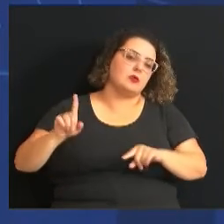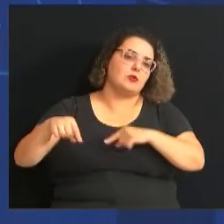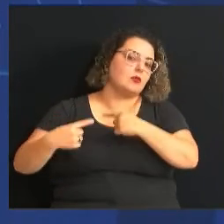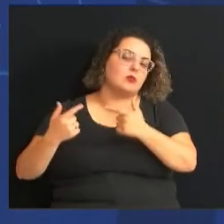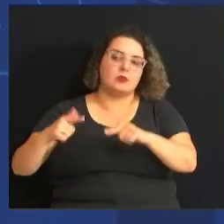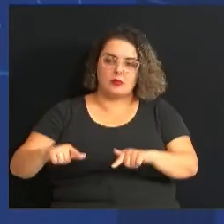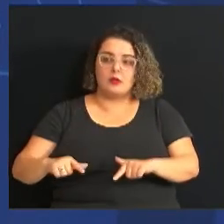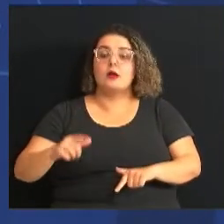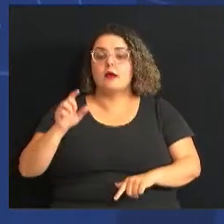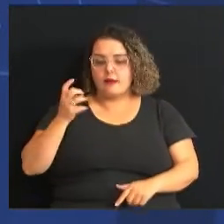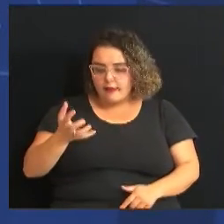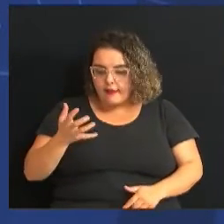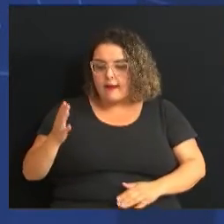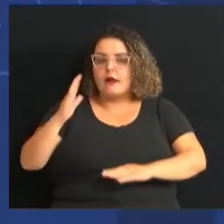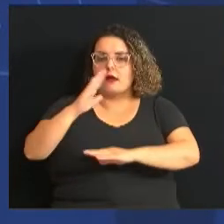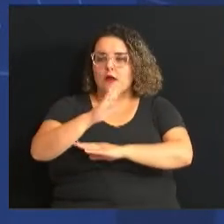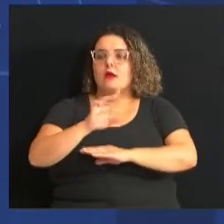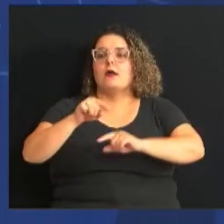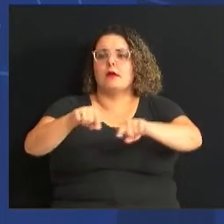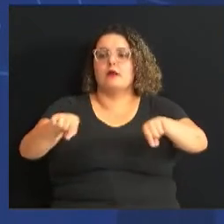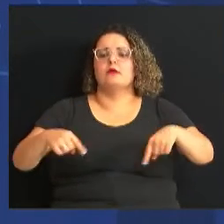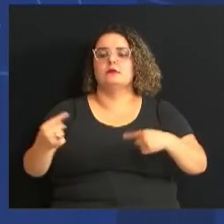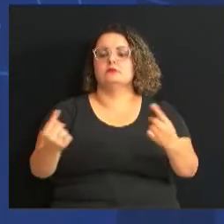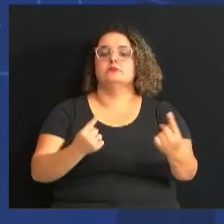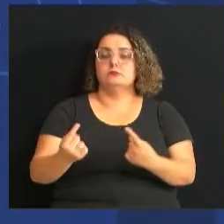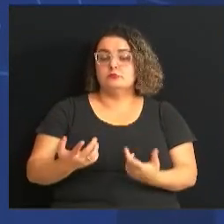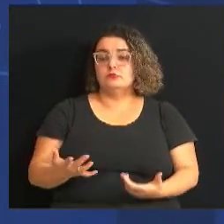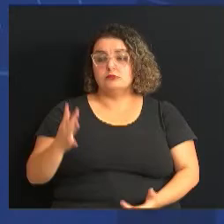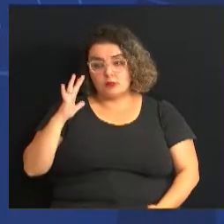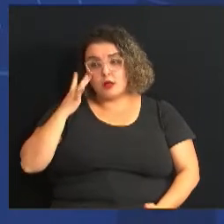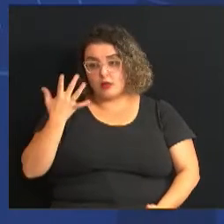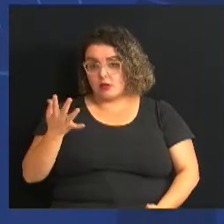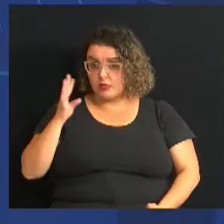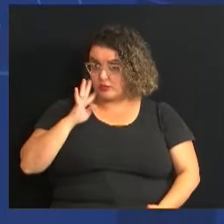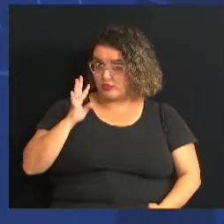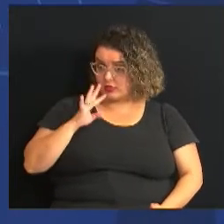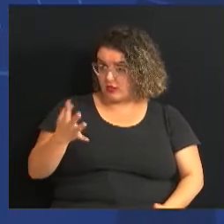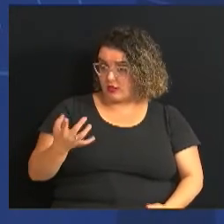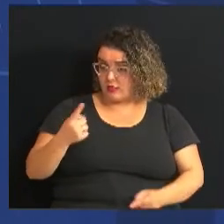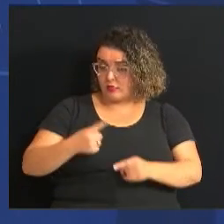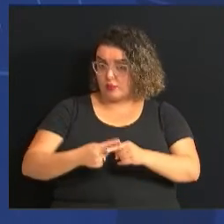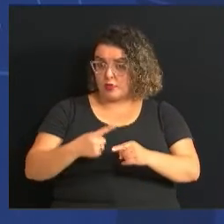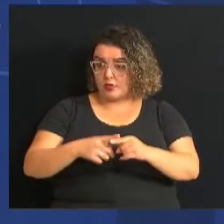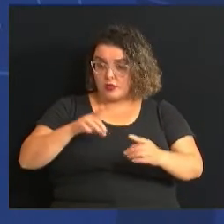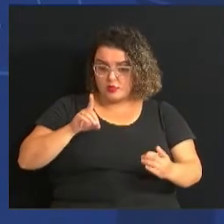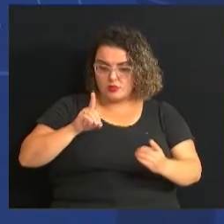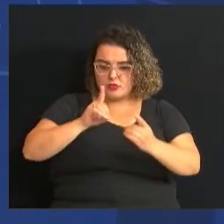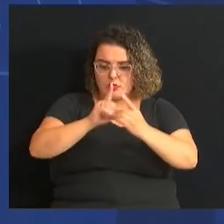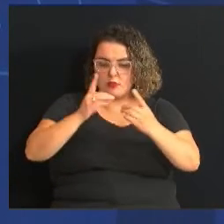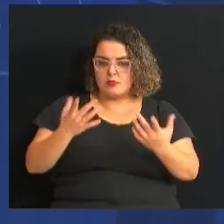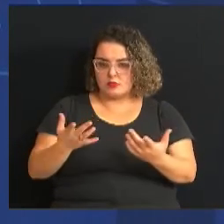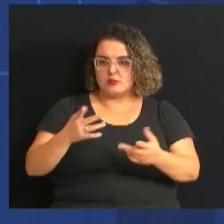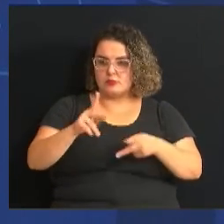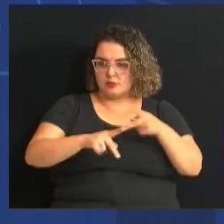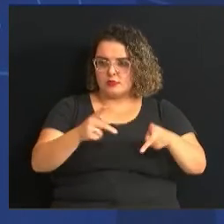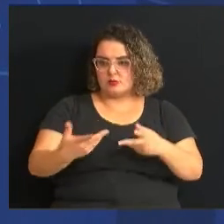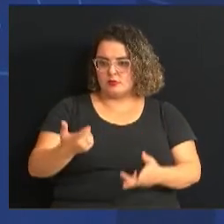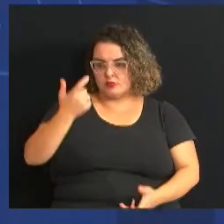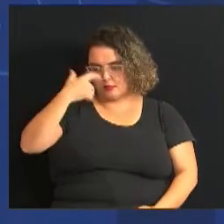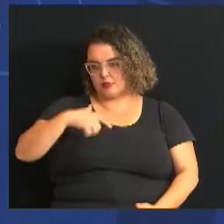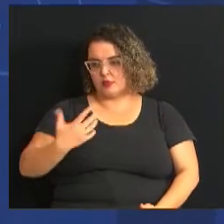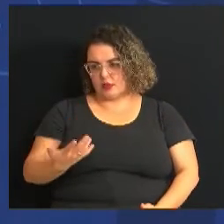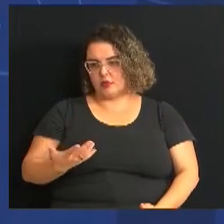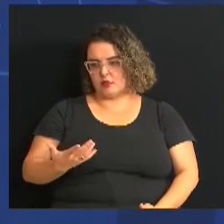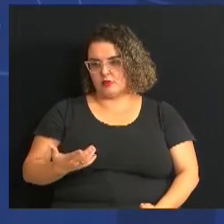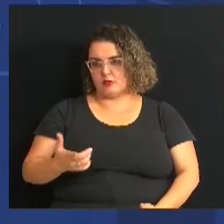na Câmara Municipal, querem entrar no gabinete. Eu acho isso muito legal, porque nos aproxima da população. E eu, no caso, tenho,